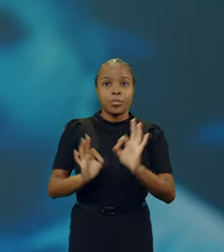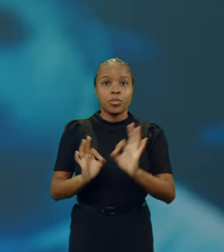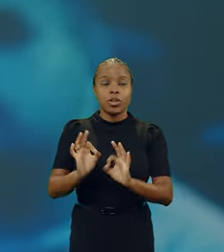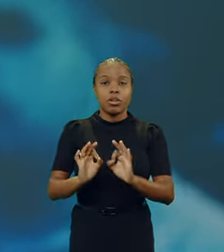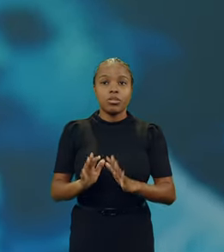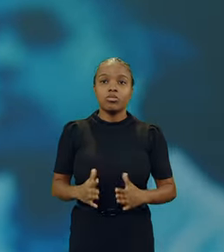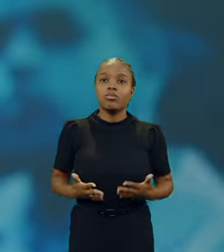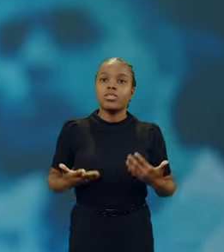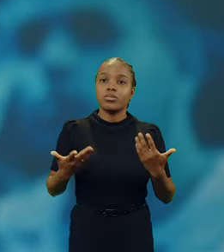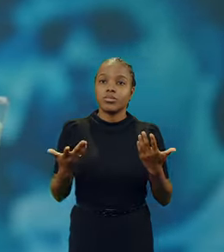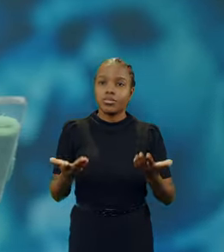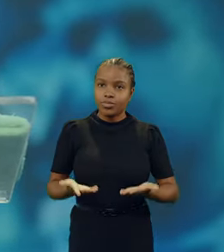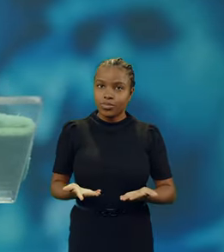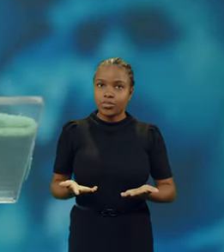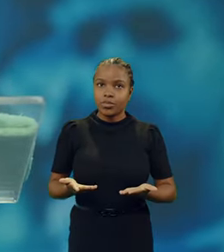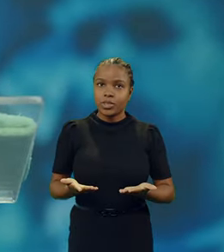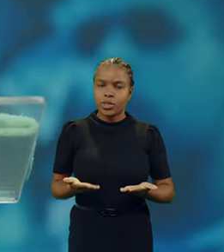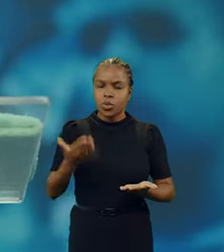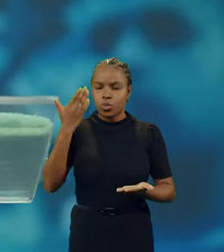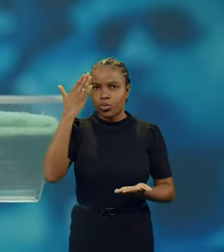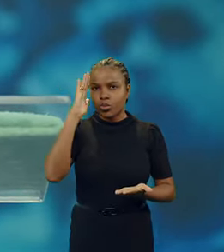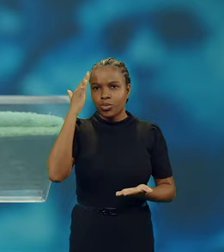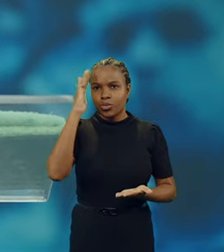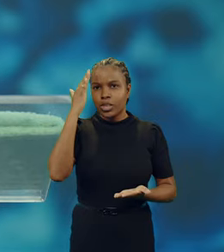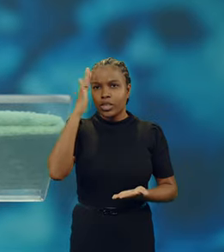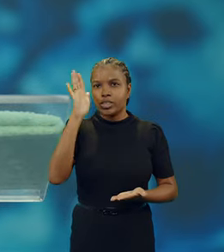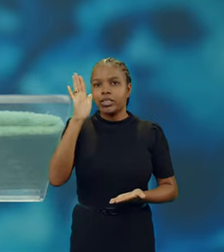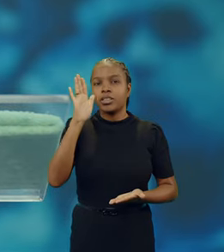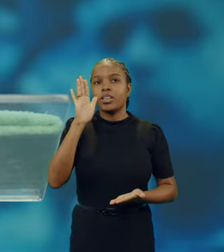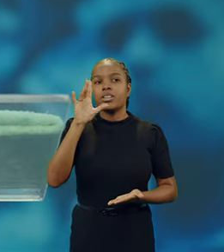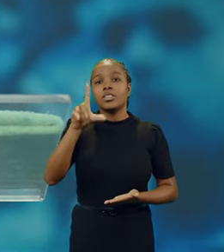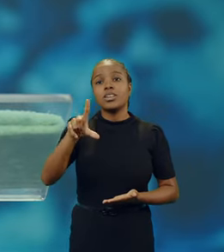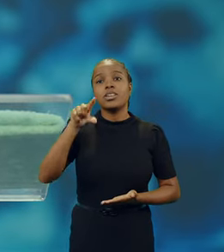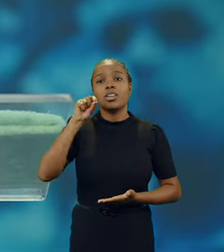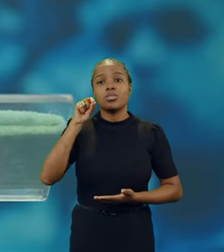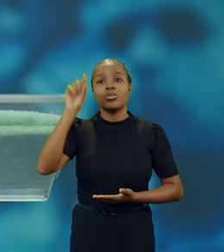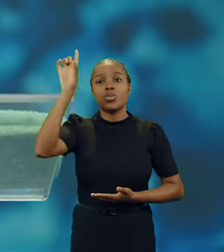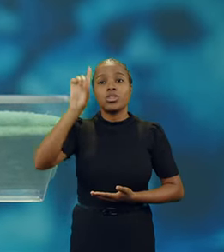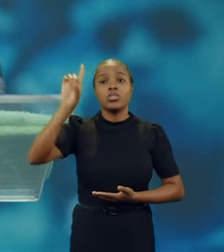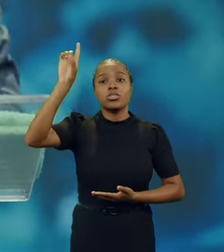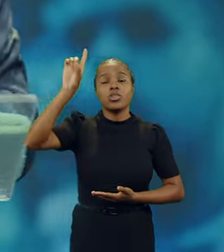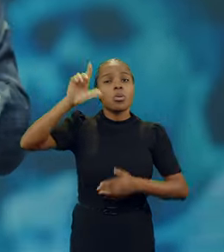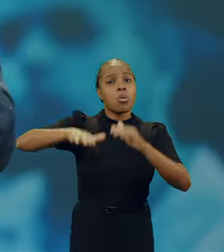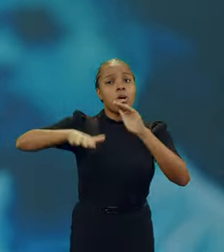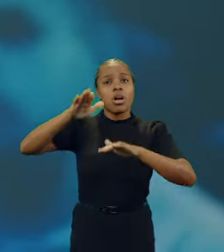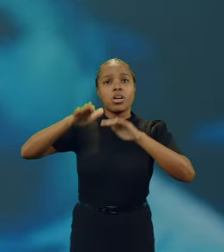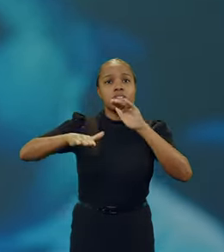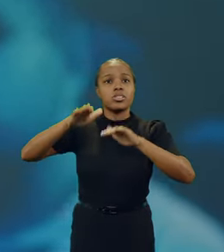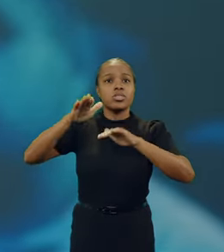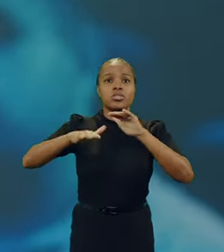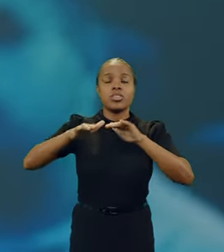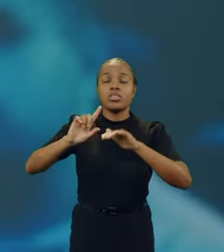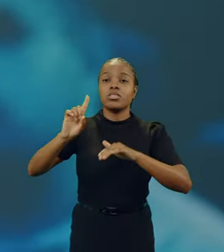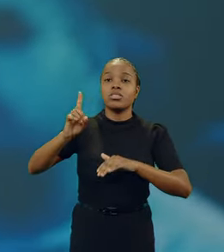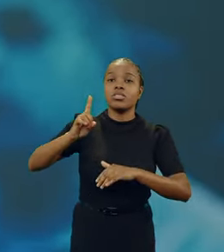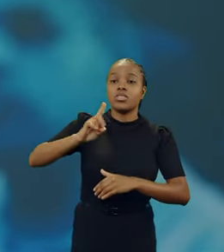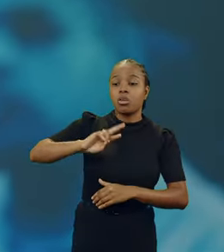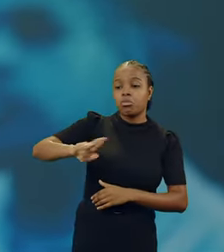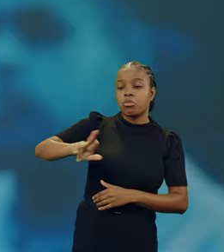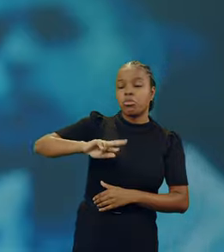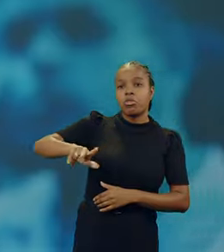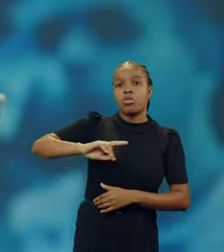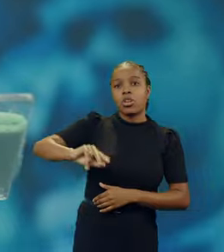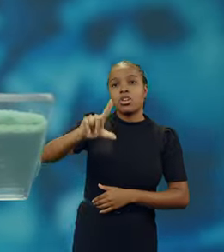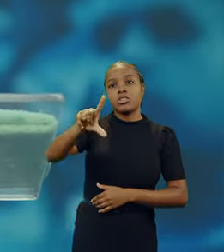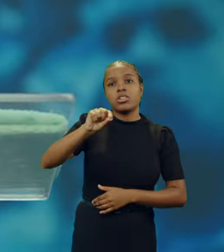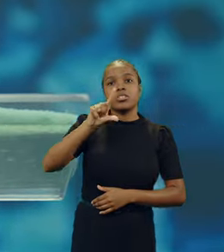Entretanto, entenda que as preferências de Deus nem sempre são as escolhas dos homens, e